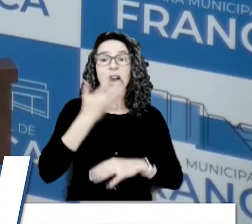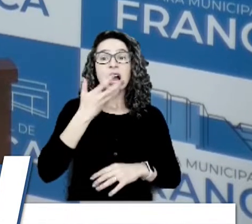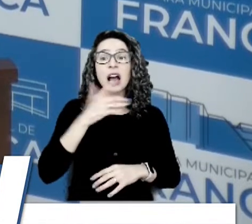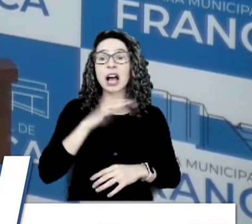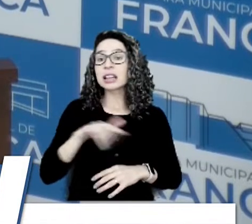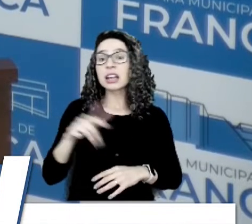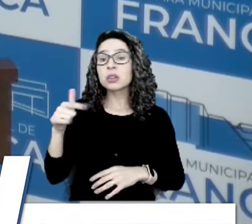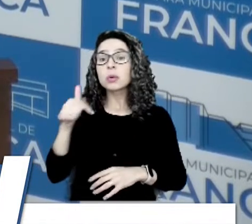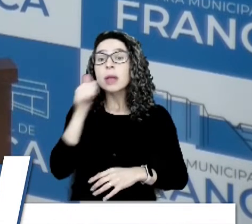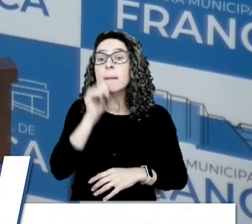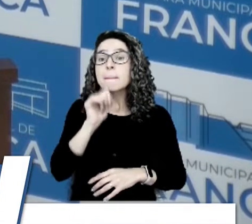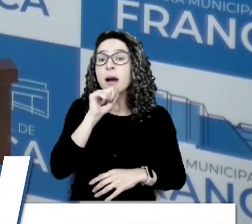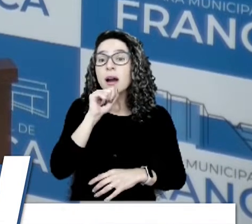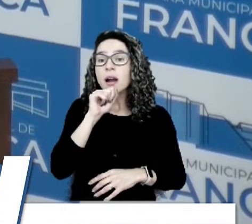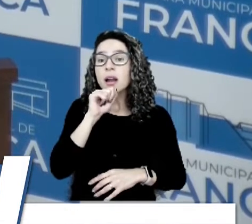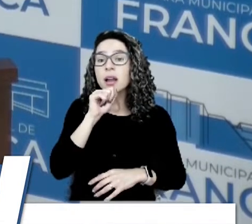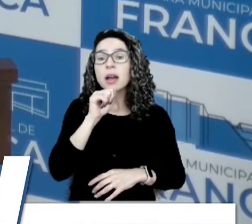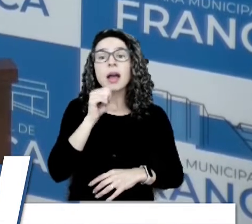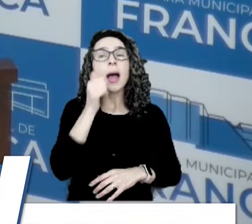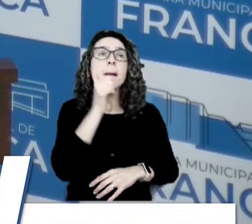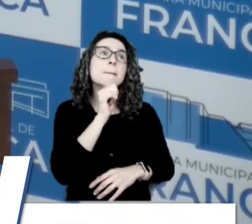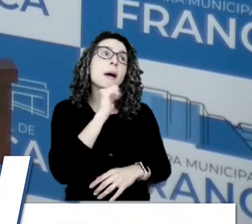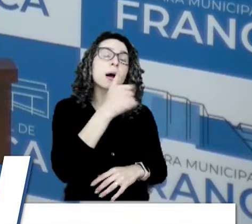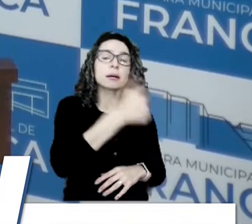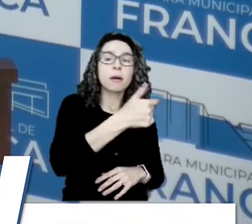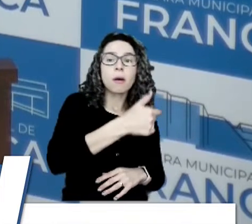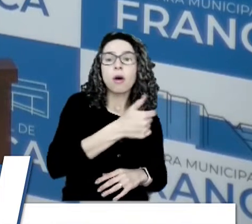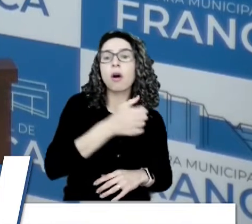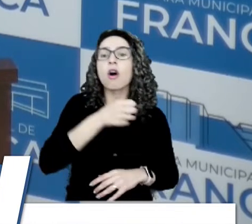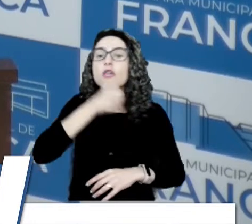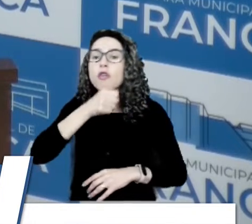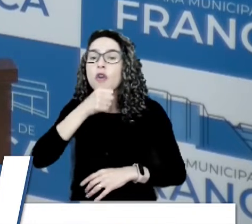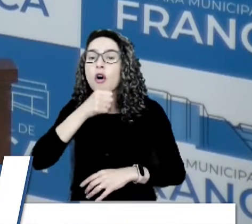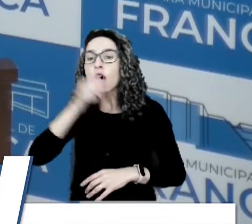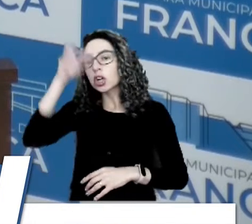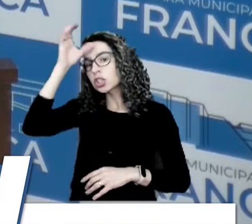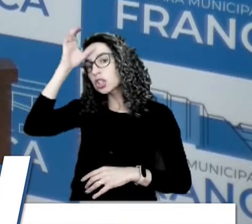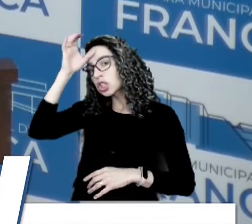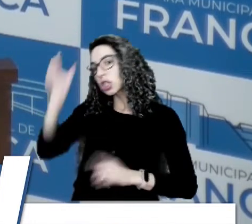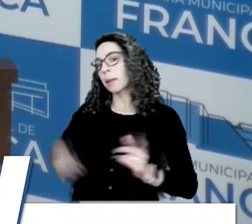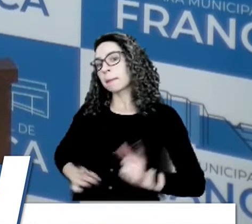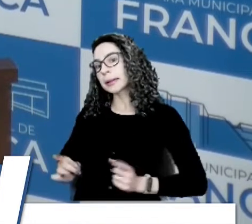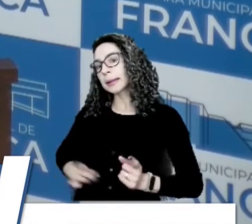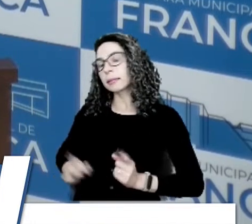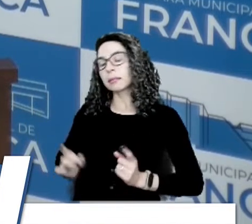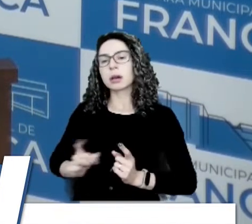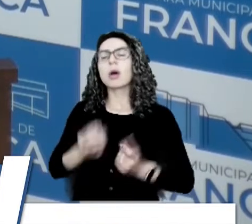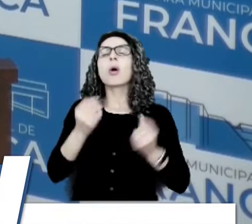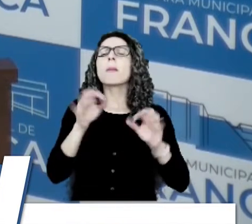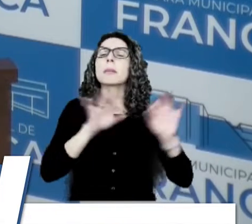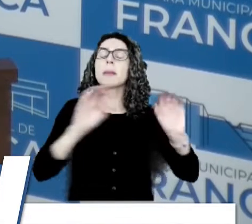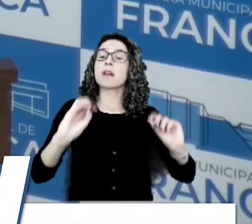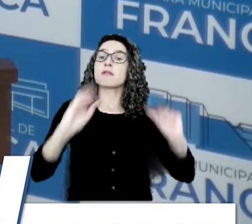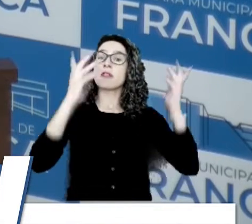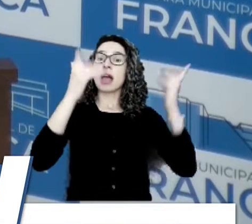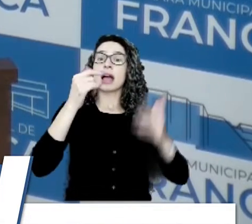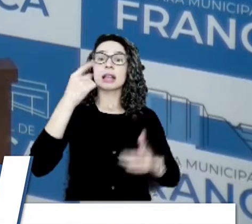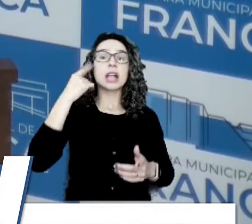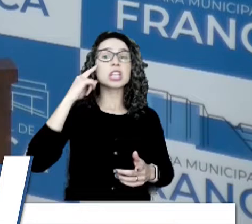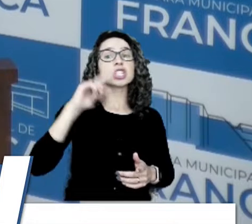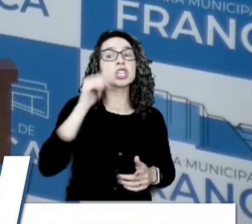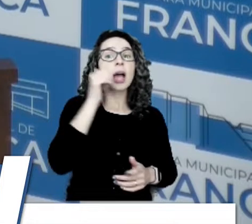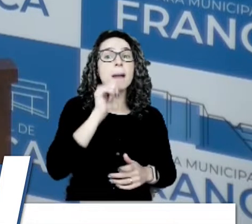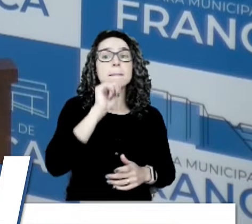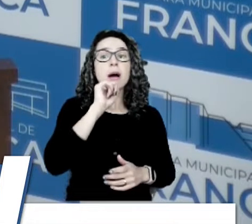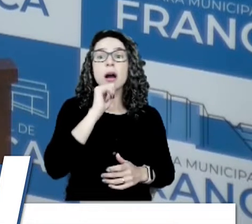mães. Está com a madrasta, com a avó, com a tia, com a prima, com o irmão. Então, como é que você faz um Dia das Mães, sendo que mais da metade da criança não consegue